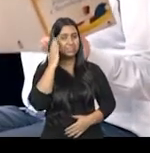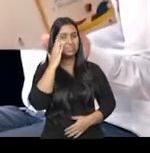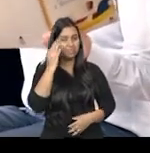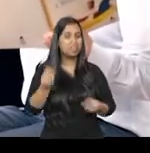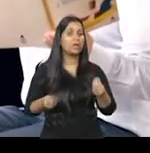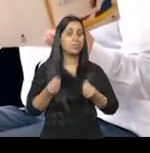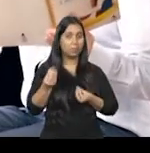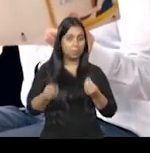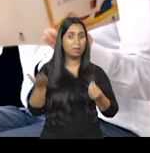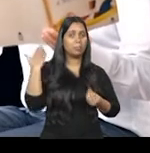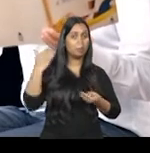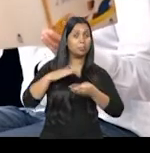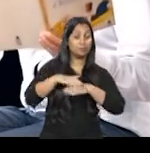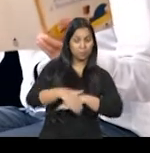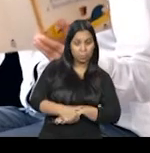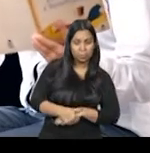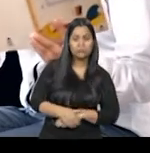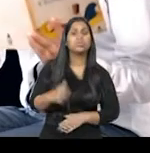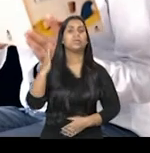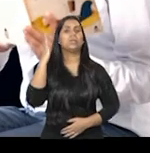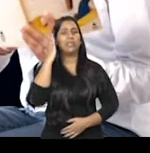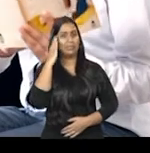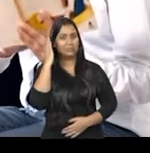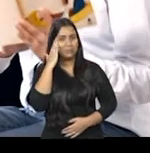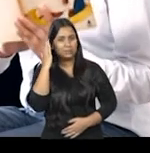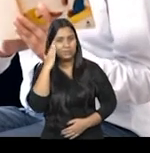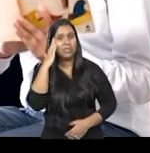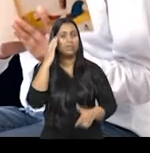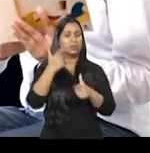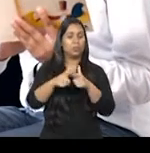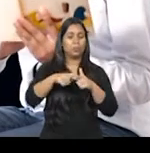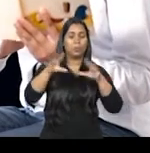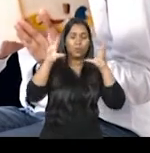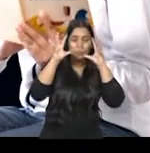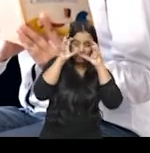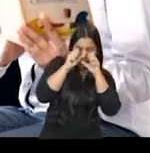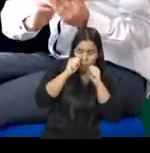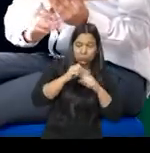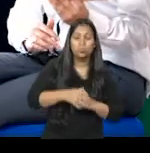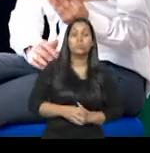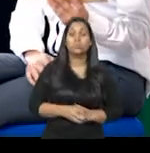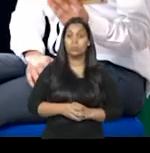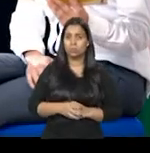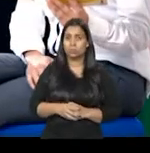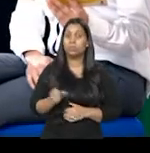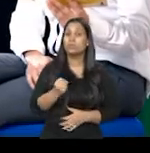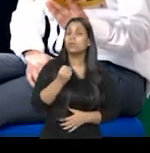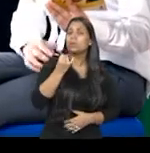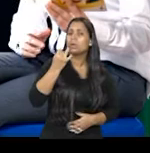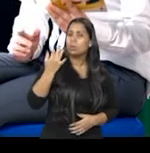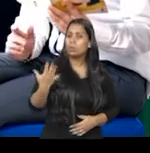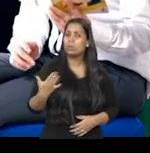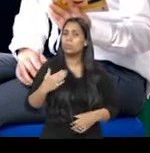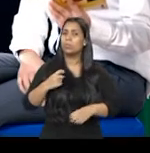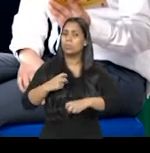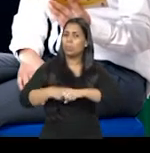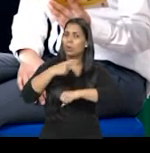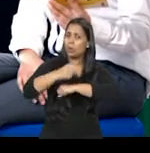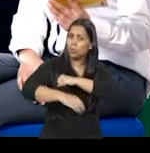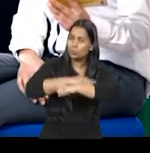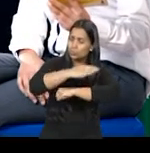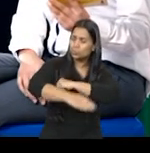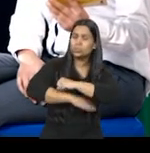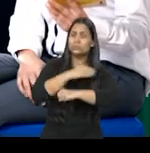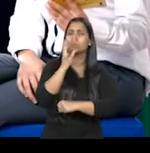foi esta última noite, sei da orgia no escuro. Em algumas, o gesso terá